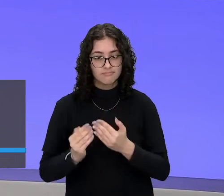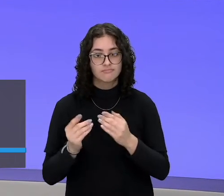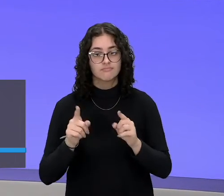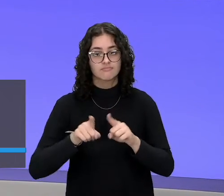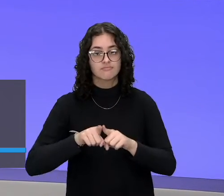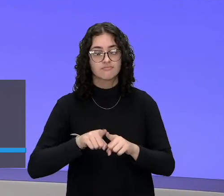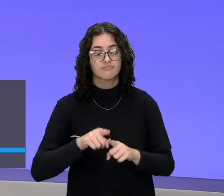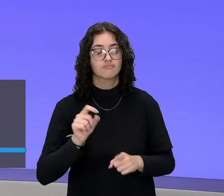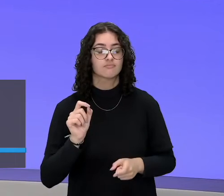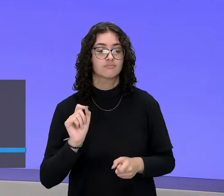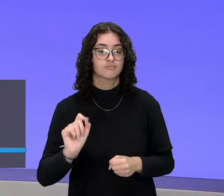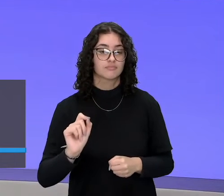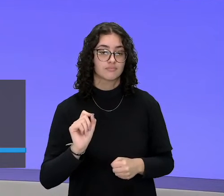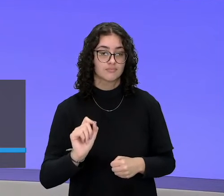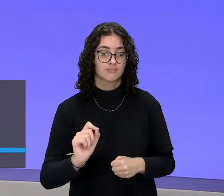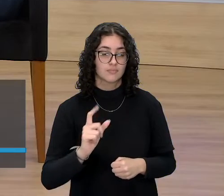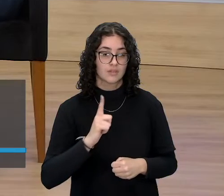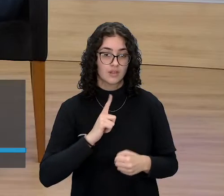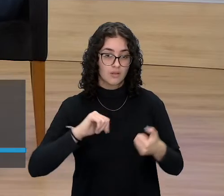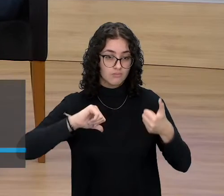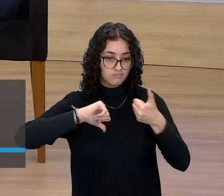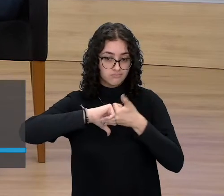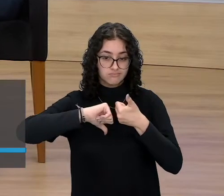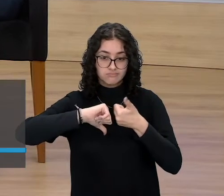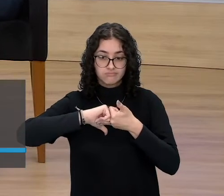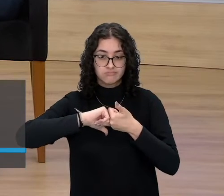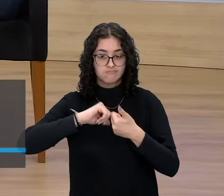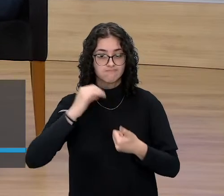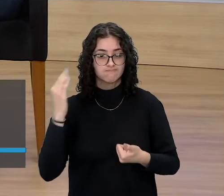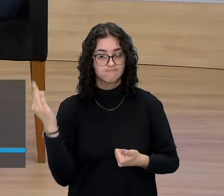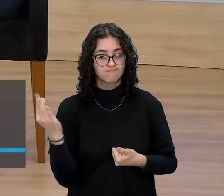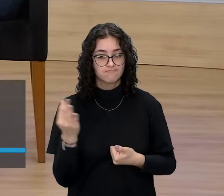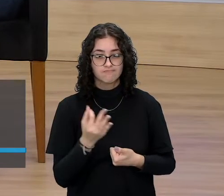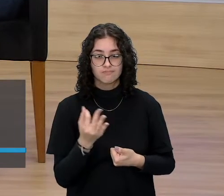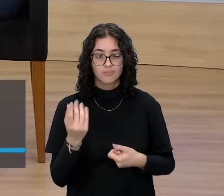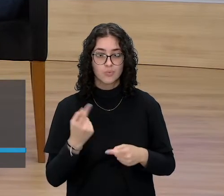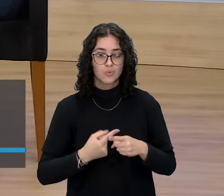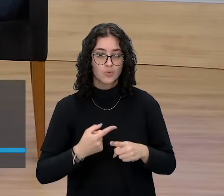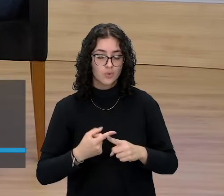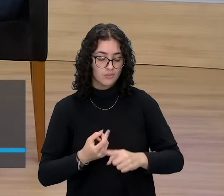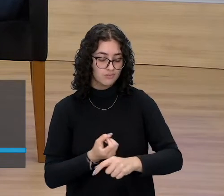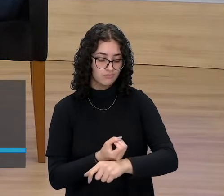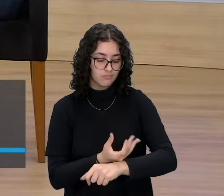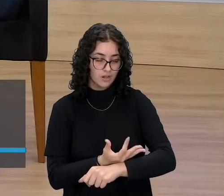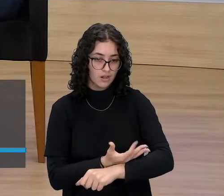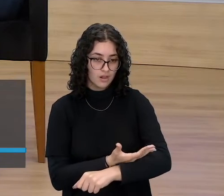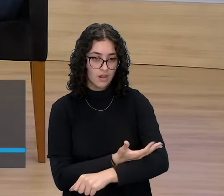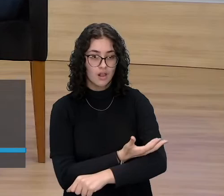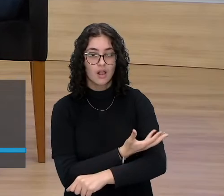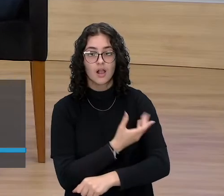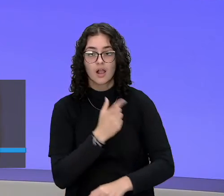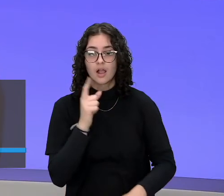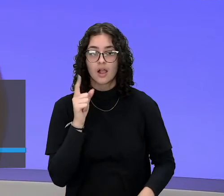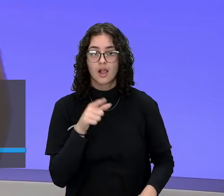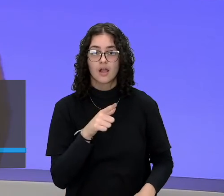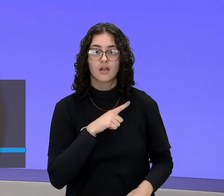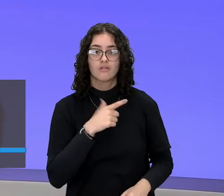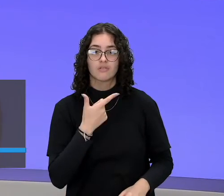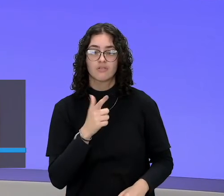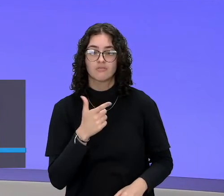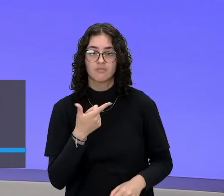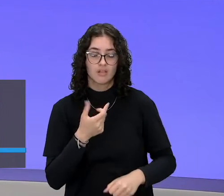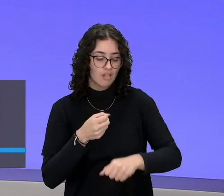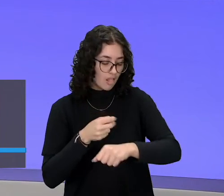tem algo de muita qualidade, né? Algo que foi plantado e cultivado sem nenhum tipo